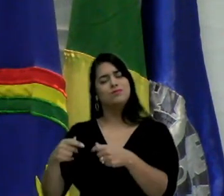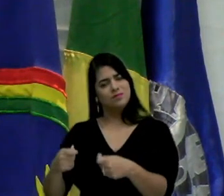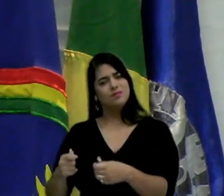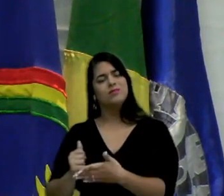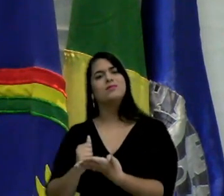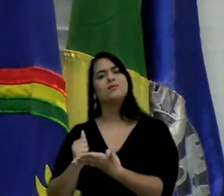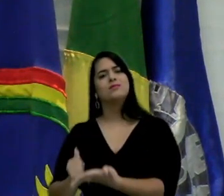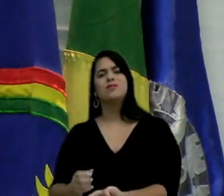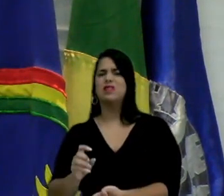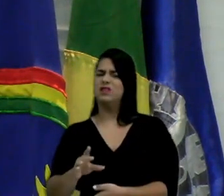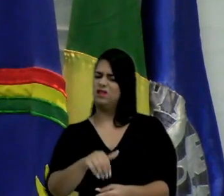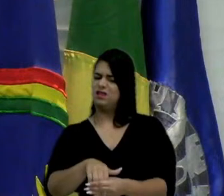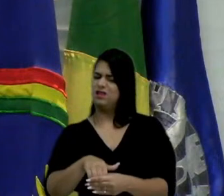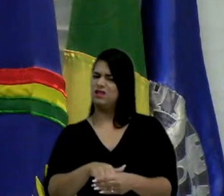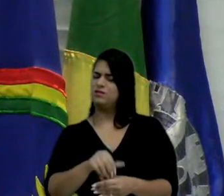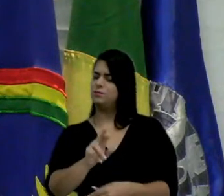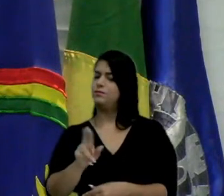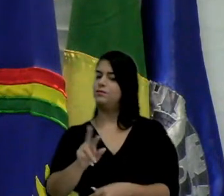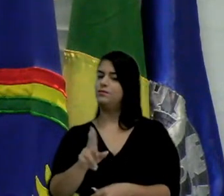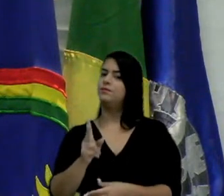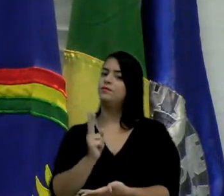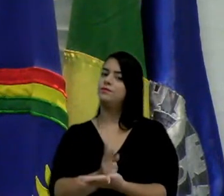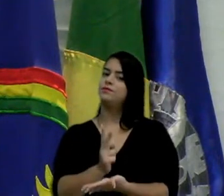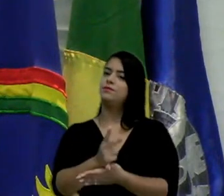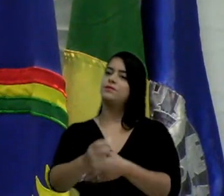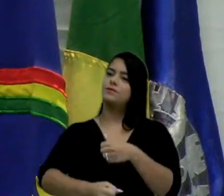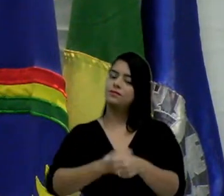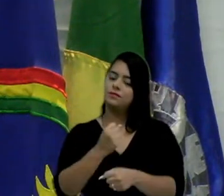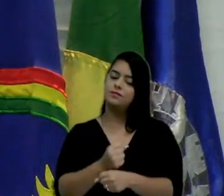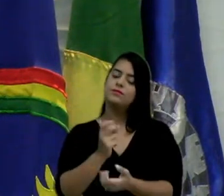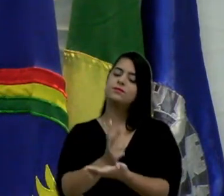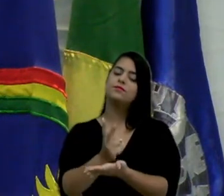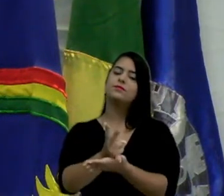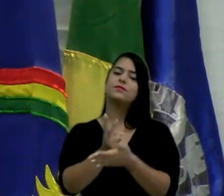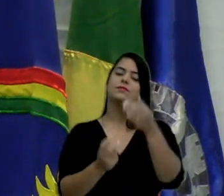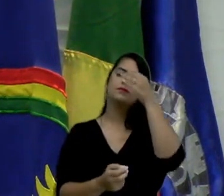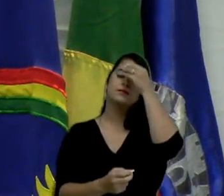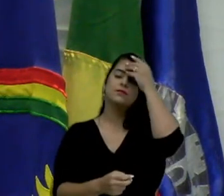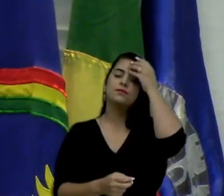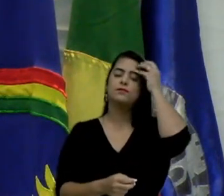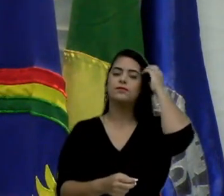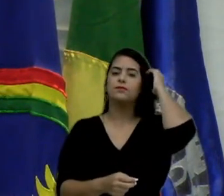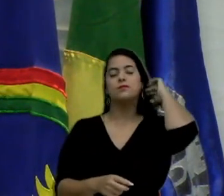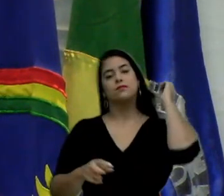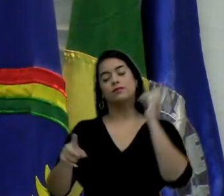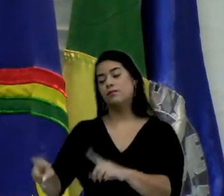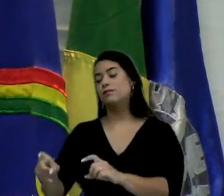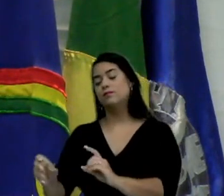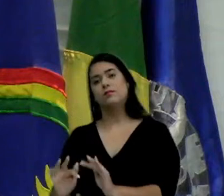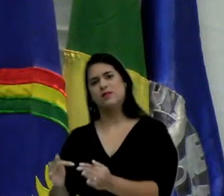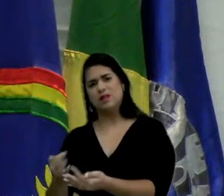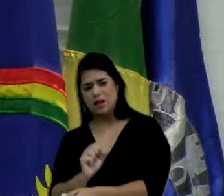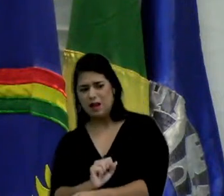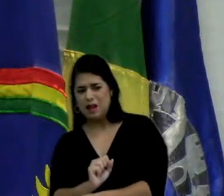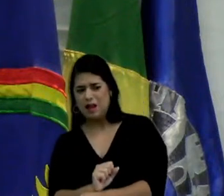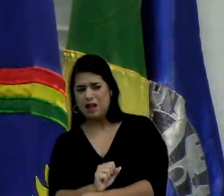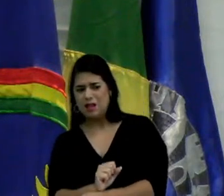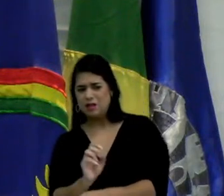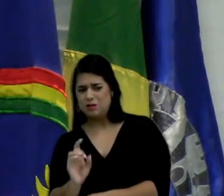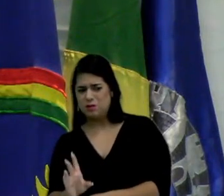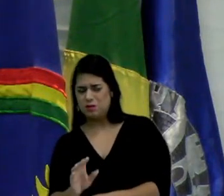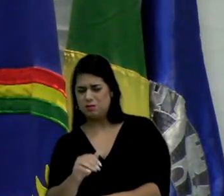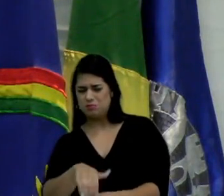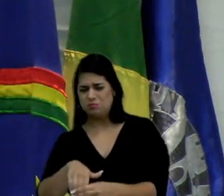de eleição mas todos os anos né que a gente tem a agricultura familiar ela não para não é só no ano de